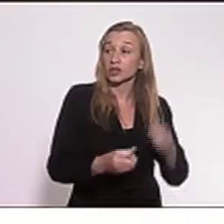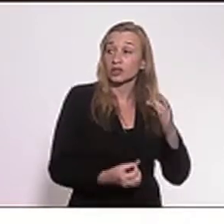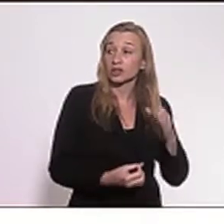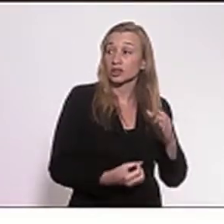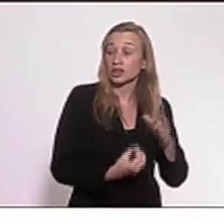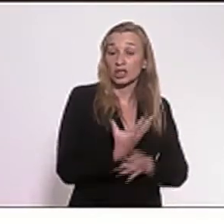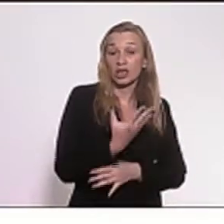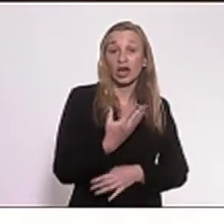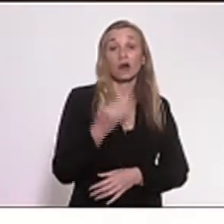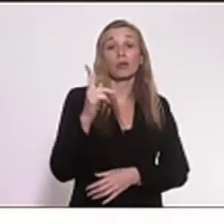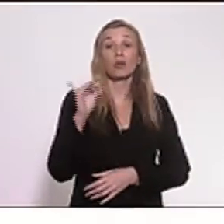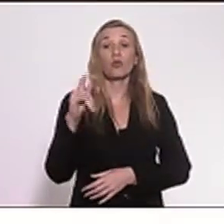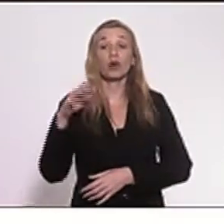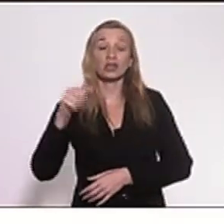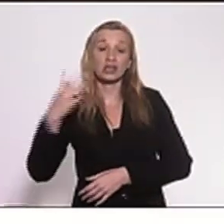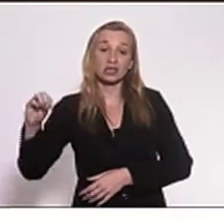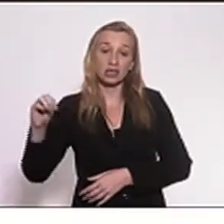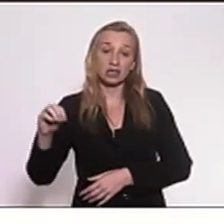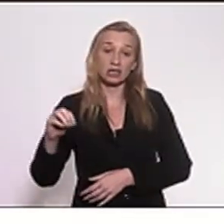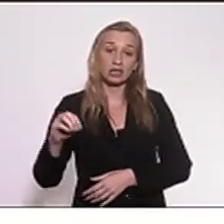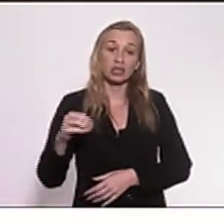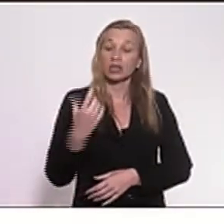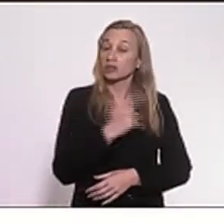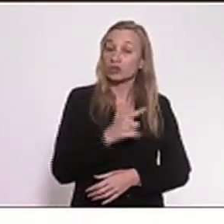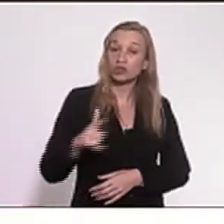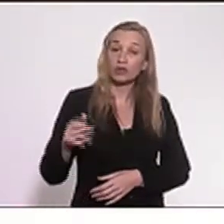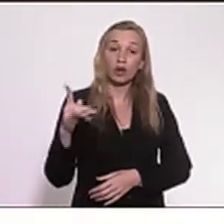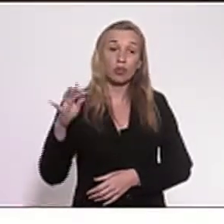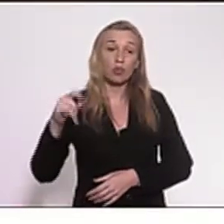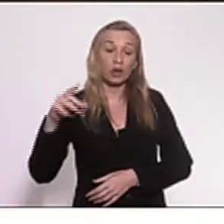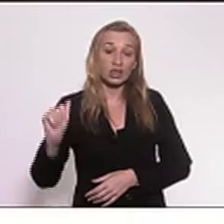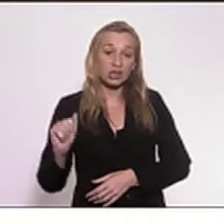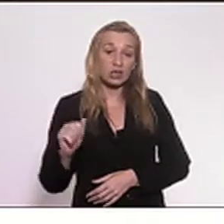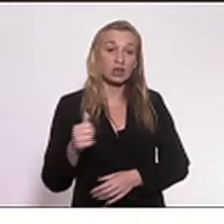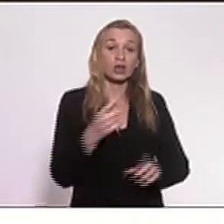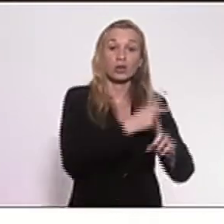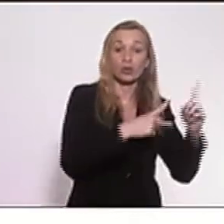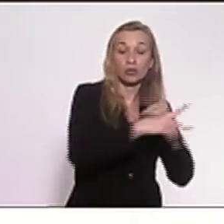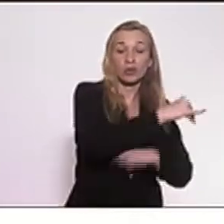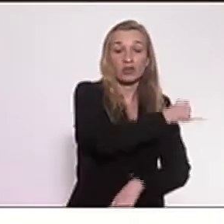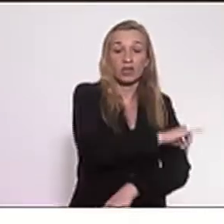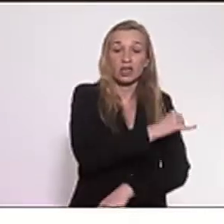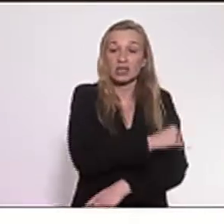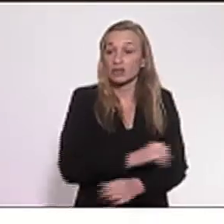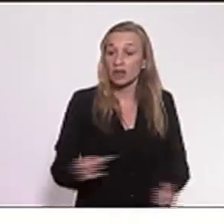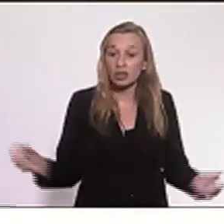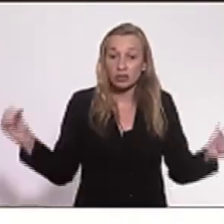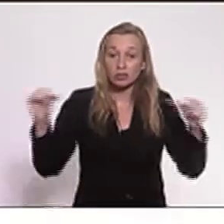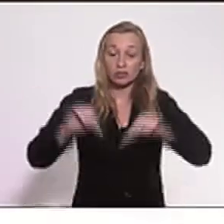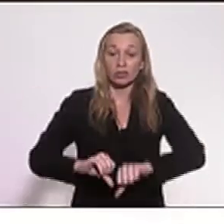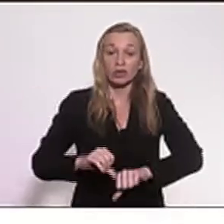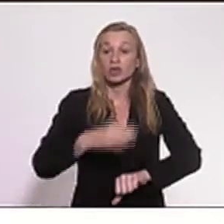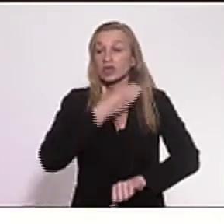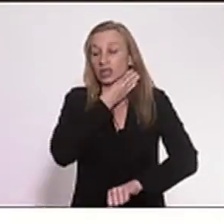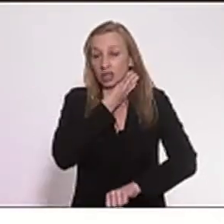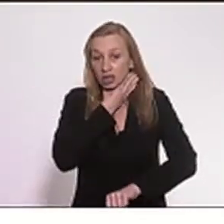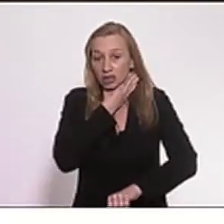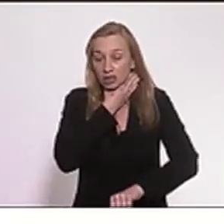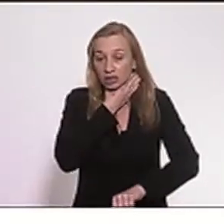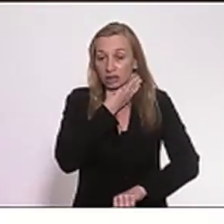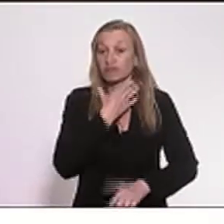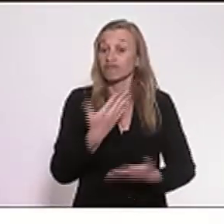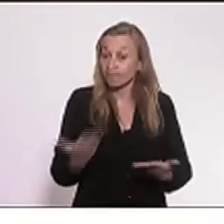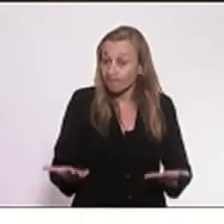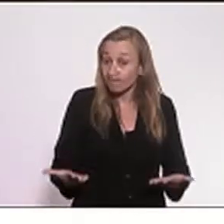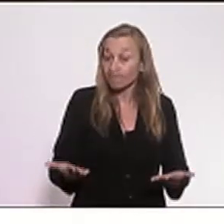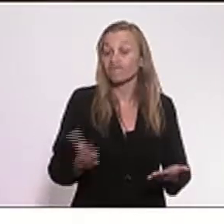E sem essa poupança, o Rio Previdência foi ficando cada vez mais vulnerável a crises, a oscilações